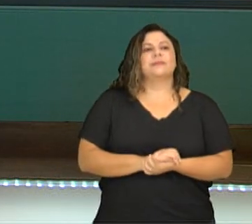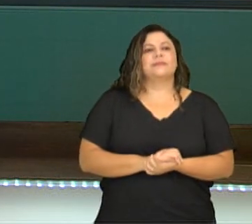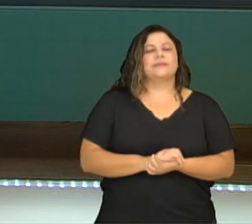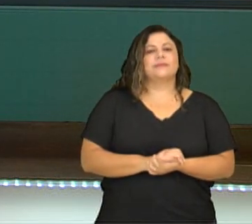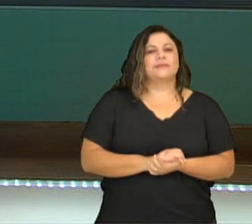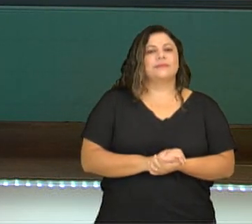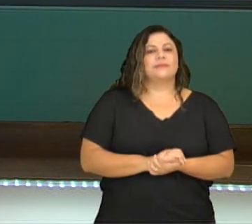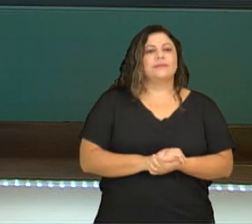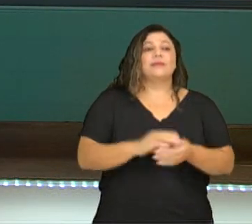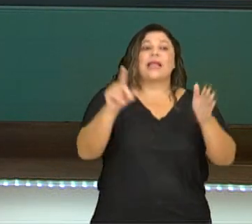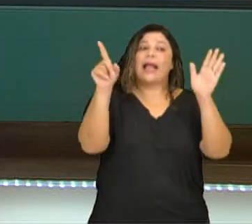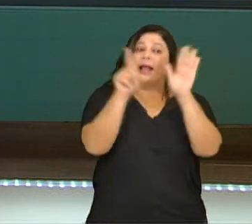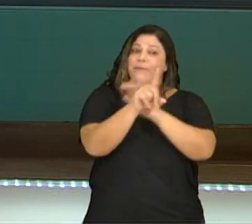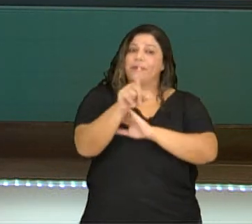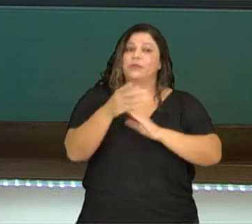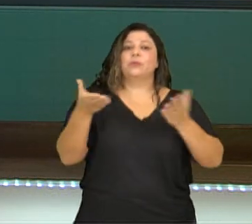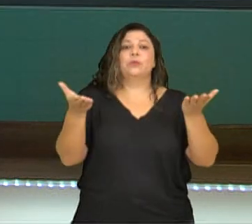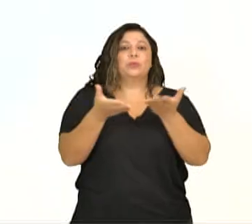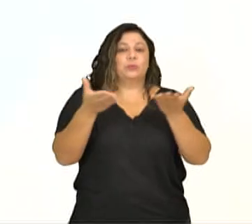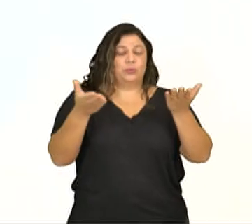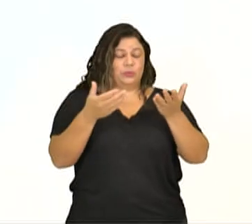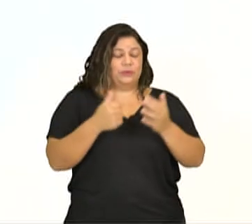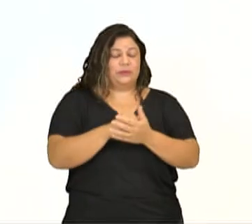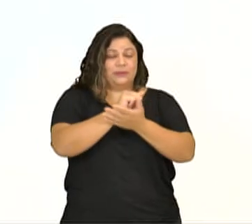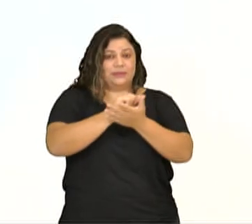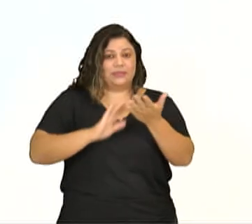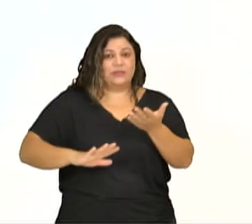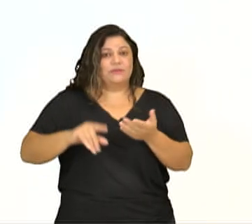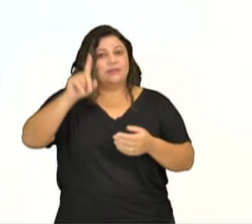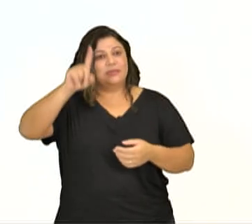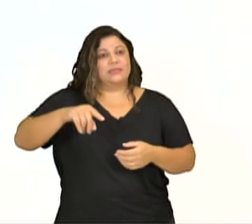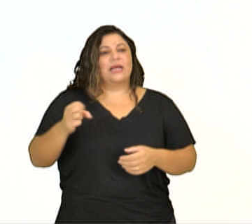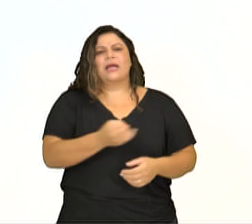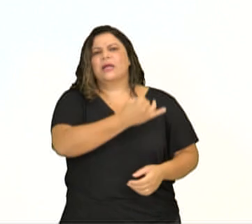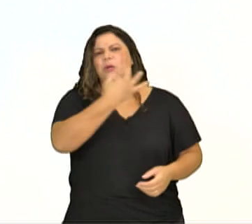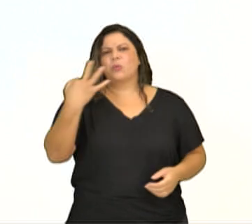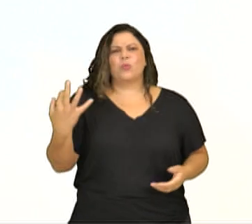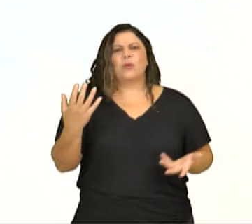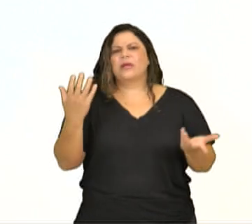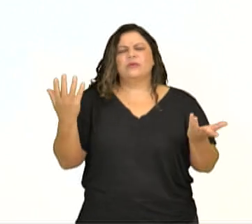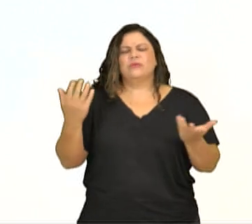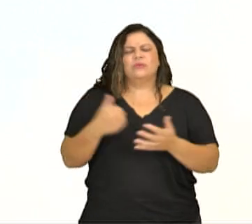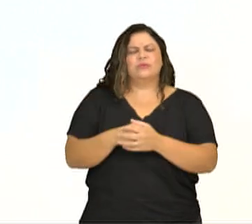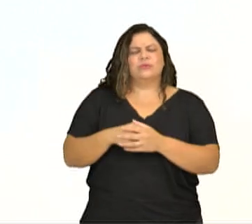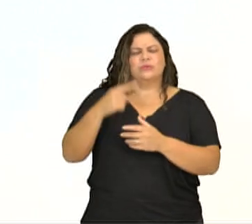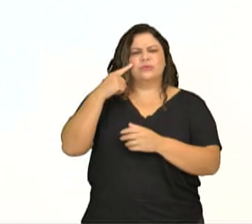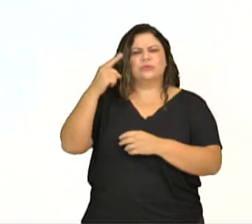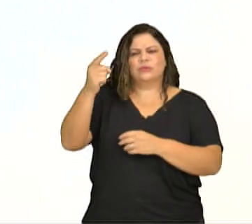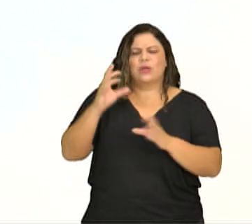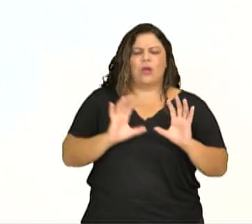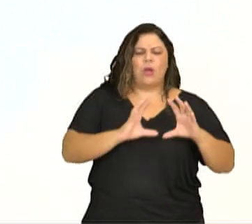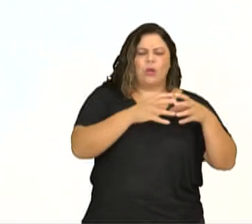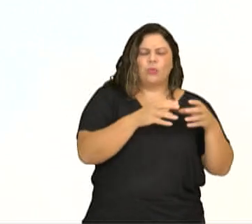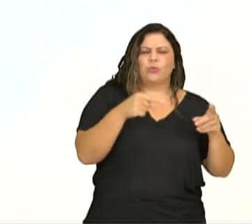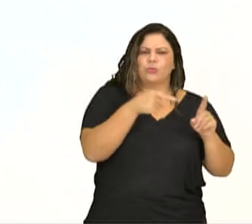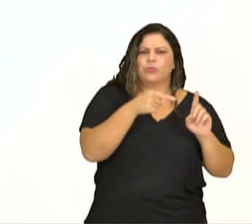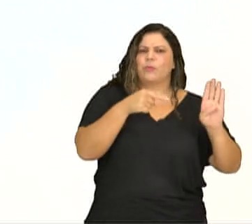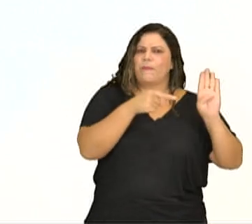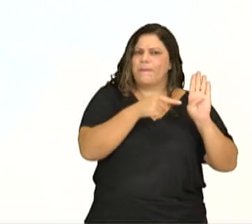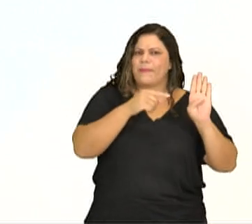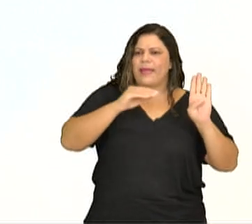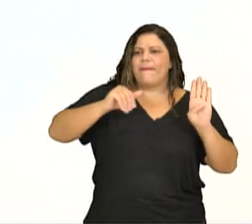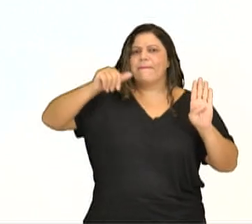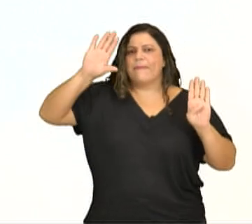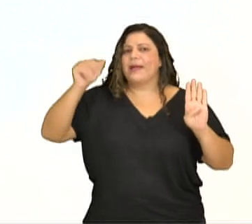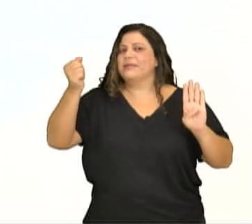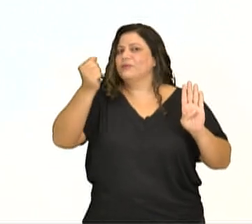a pergunta desse exercício é: quantos pontos a dupla B fez a mais que a